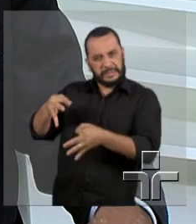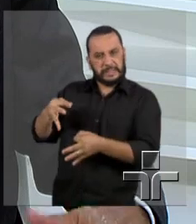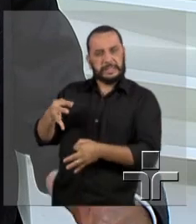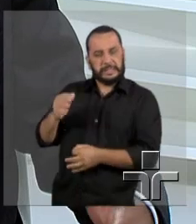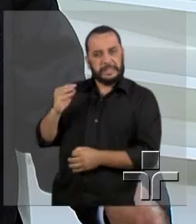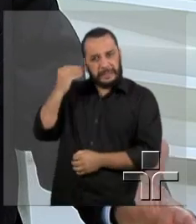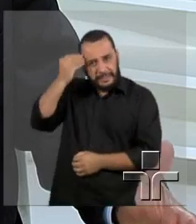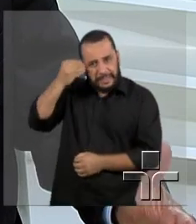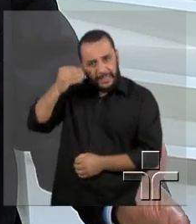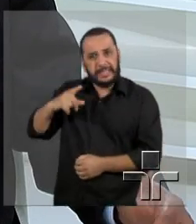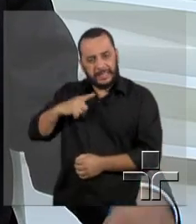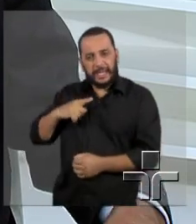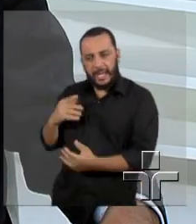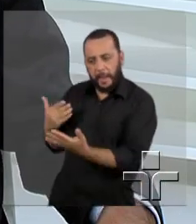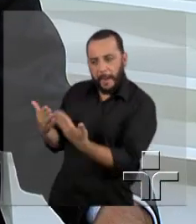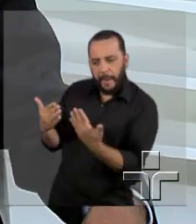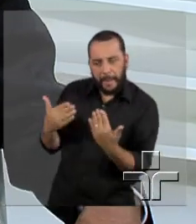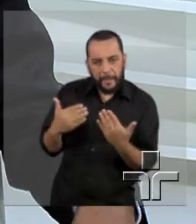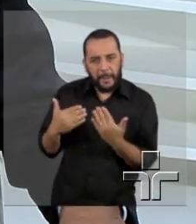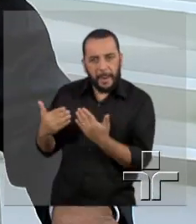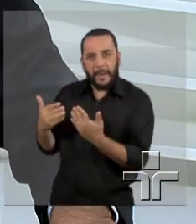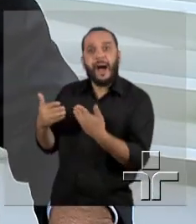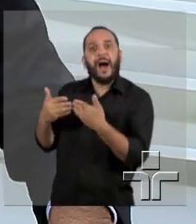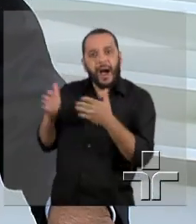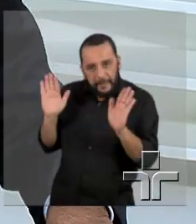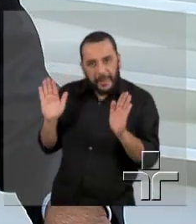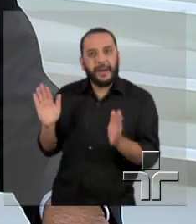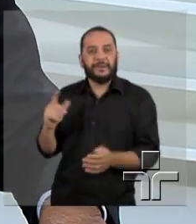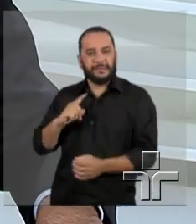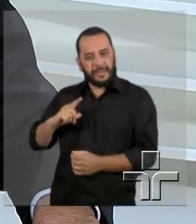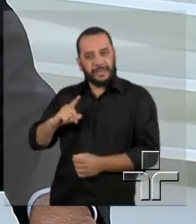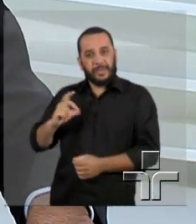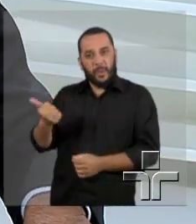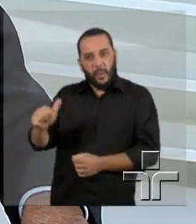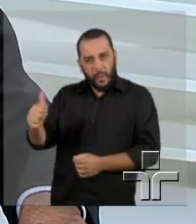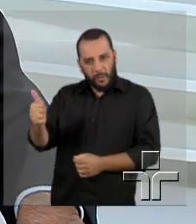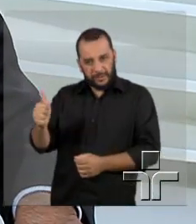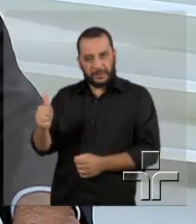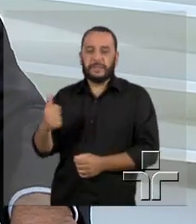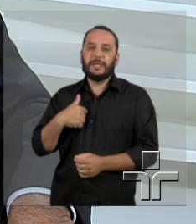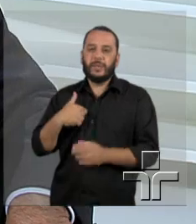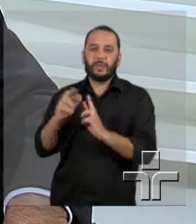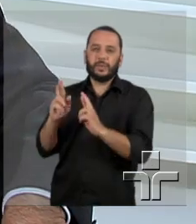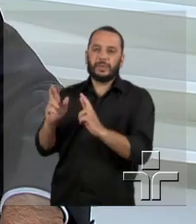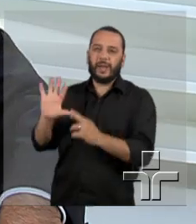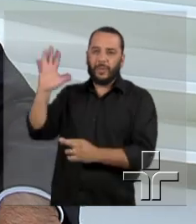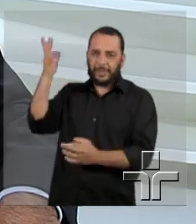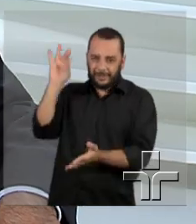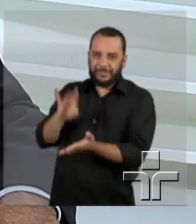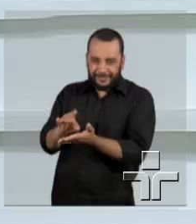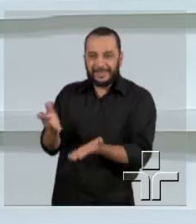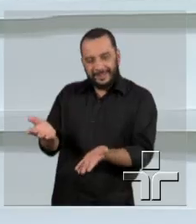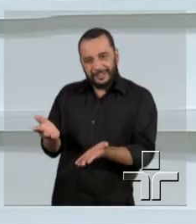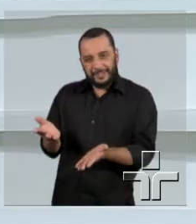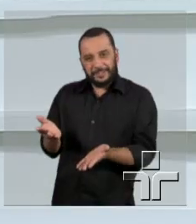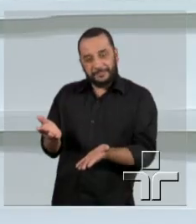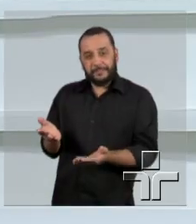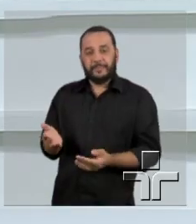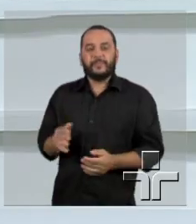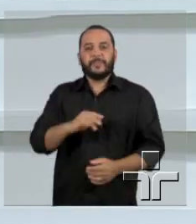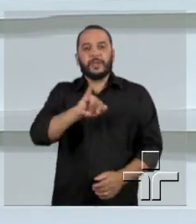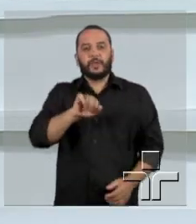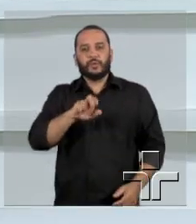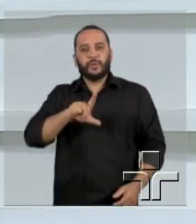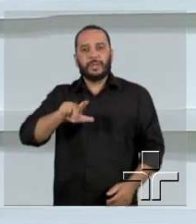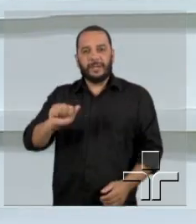e o diálogo ali será aberto, franco. Eu torço para que isso aconteça. Ministro, a Júlia tem uma pergunta ainda